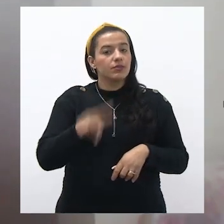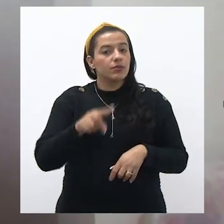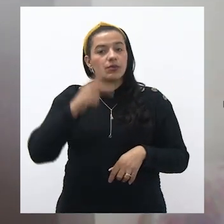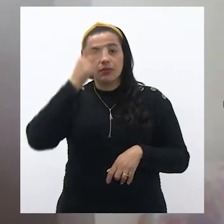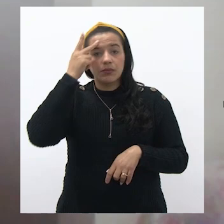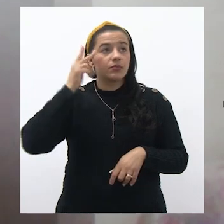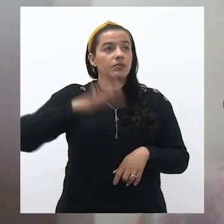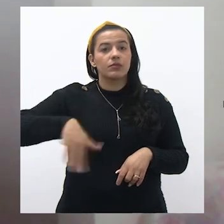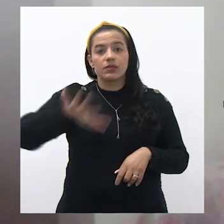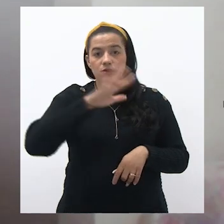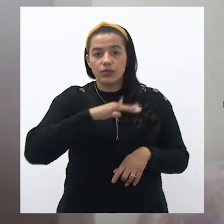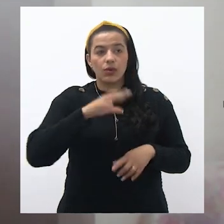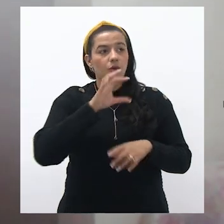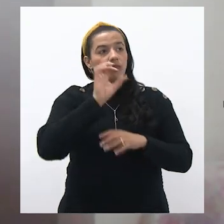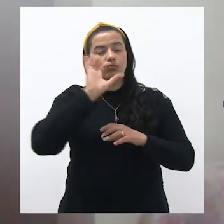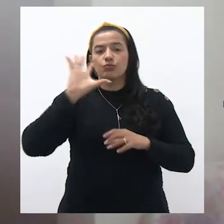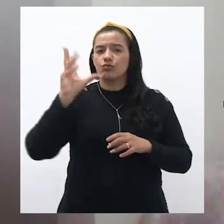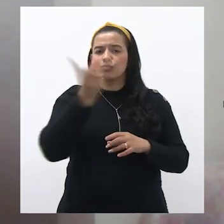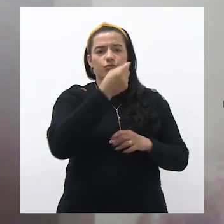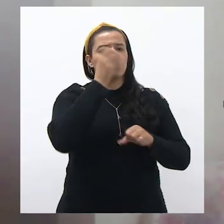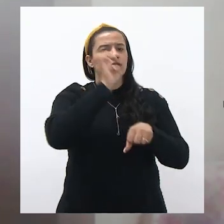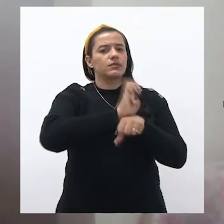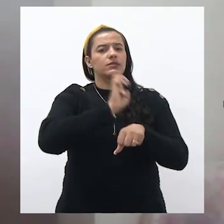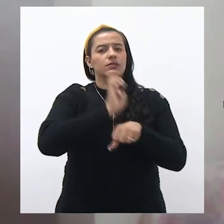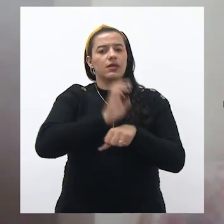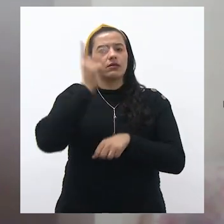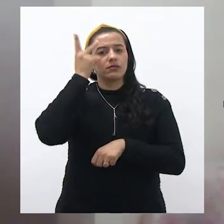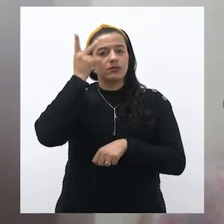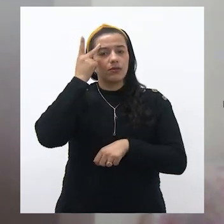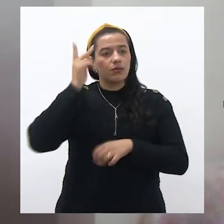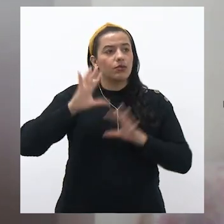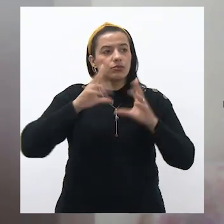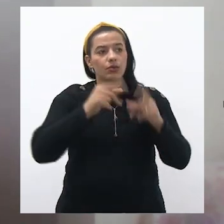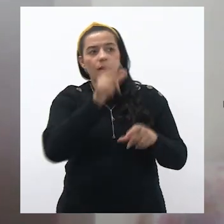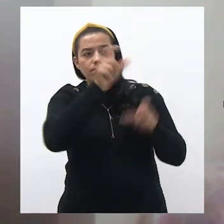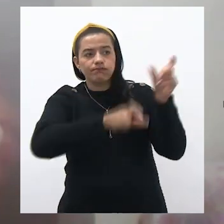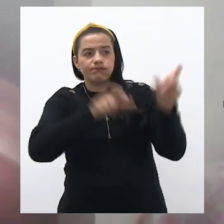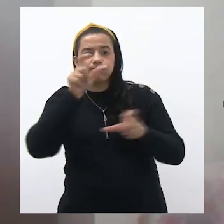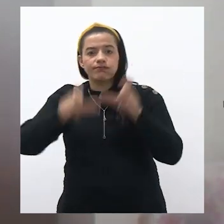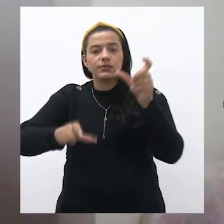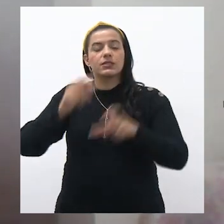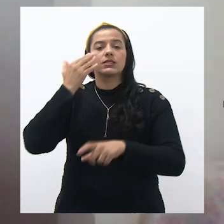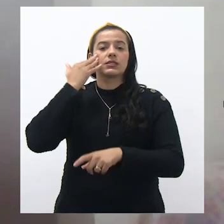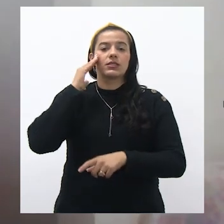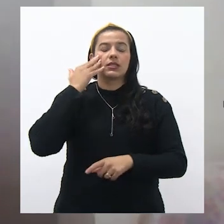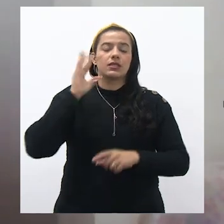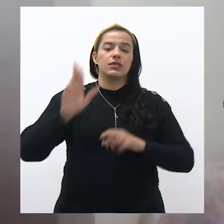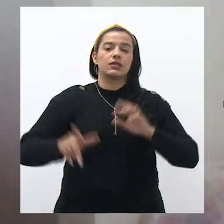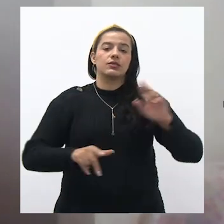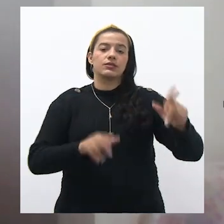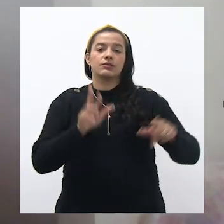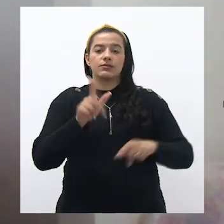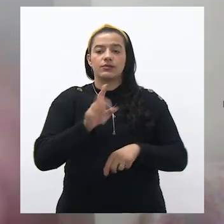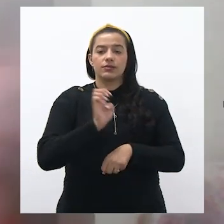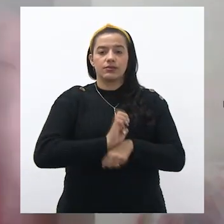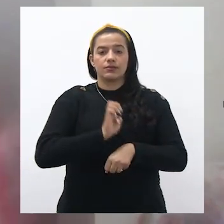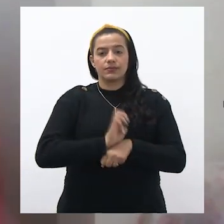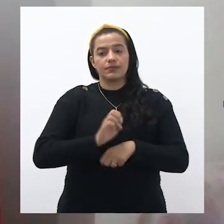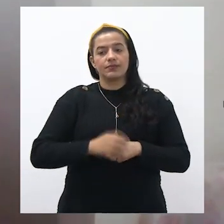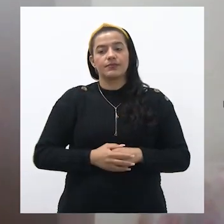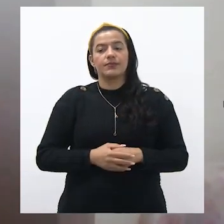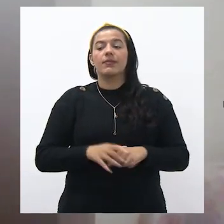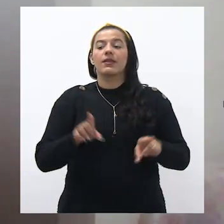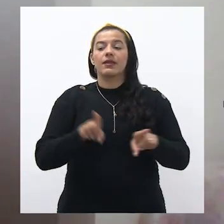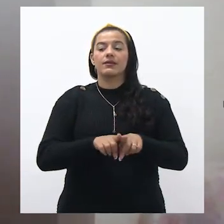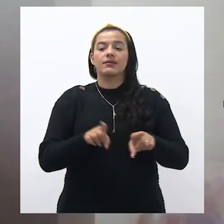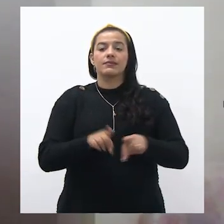todo o estado de São Paulo, compreendendo e conhecendo todas as diferenças que a gente tem nesse estado. Então, eu também